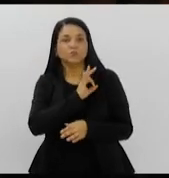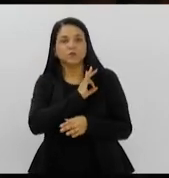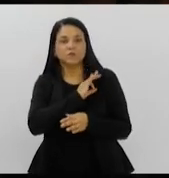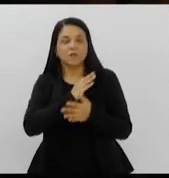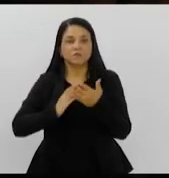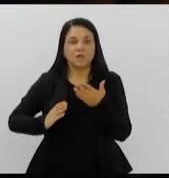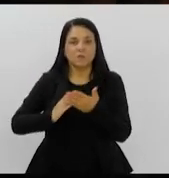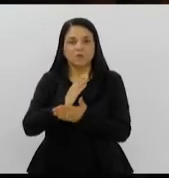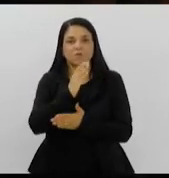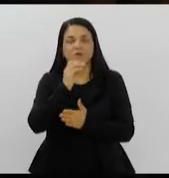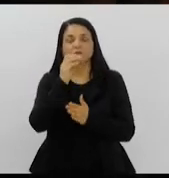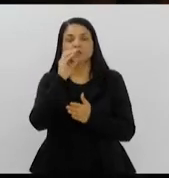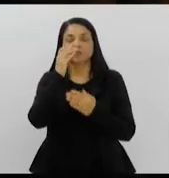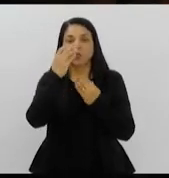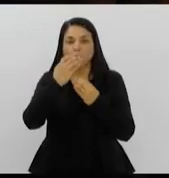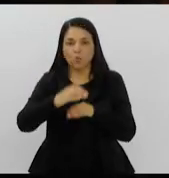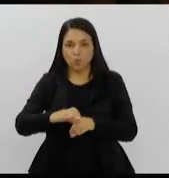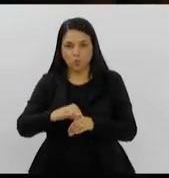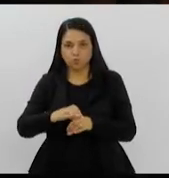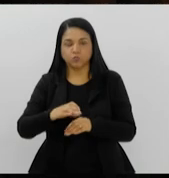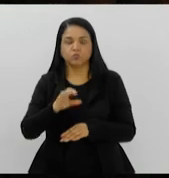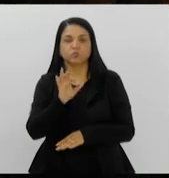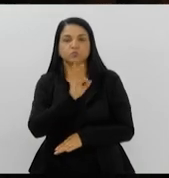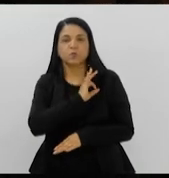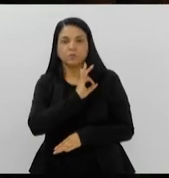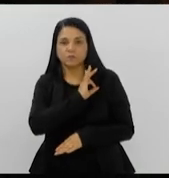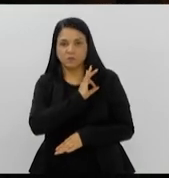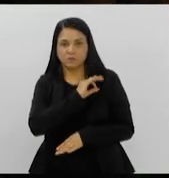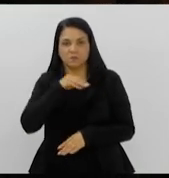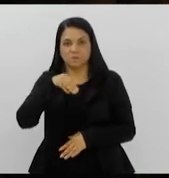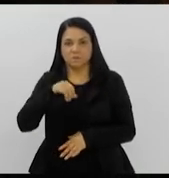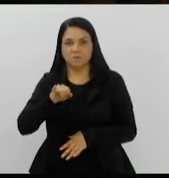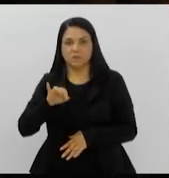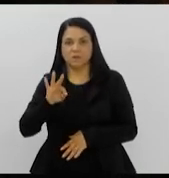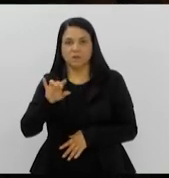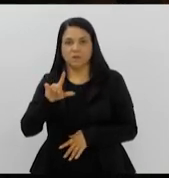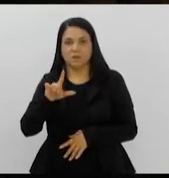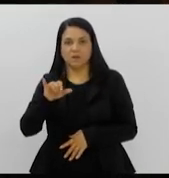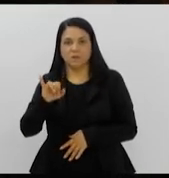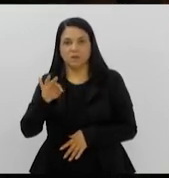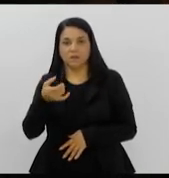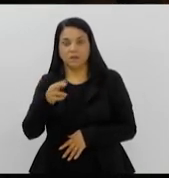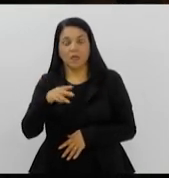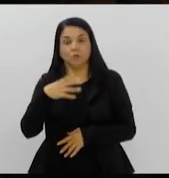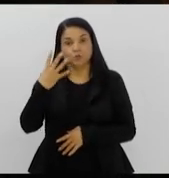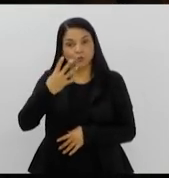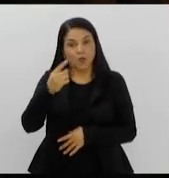foram aprovados no concurso da Polícia Militar. E os 4 mil primeiros